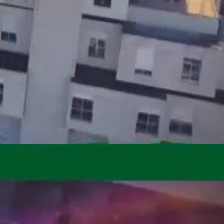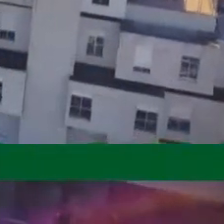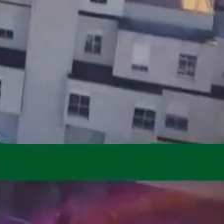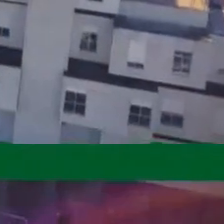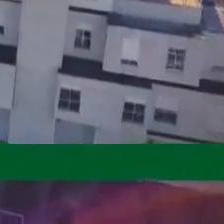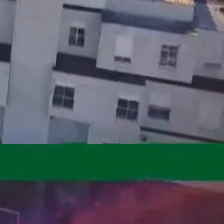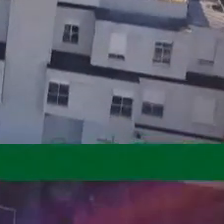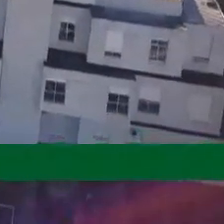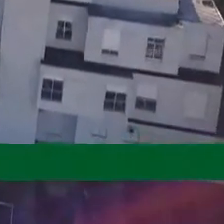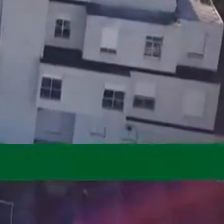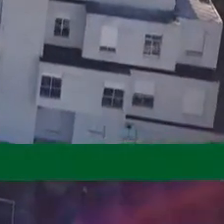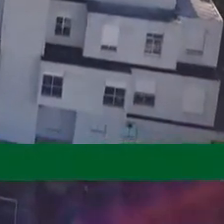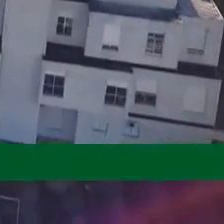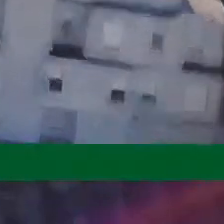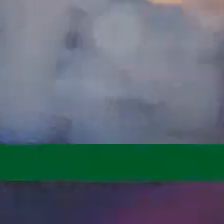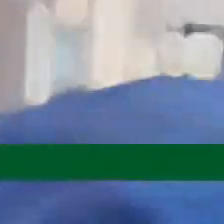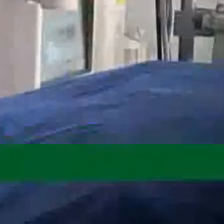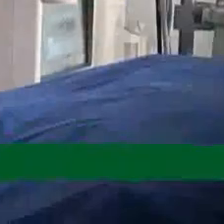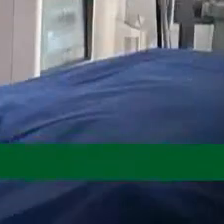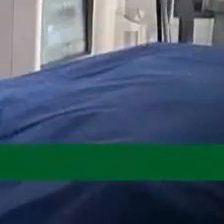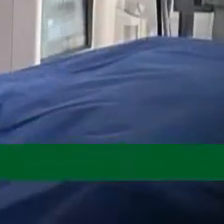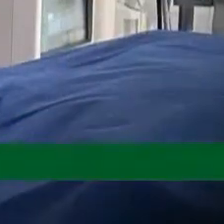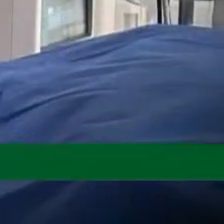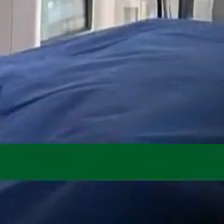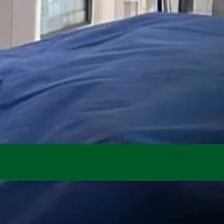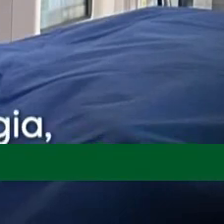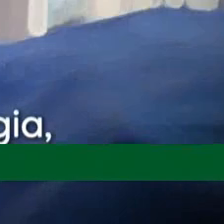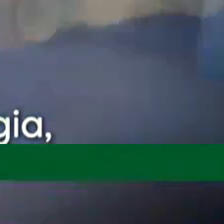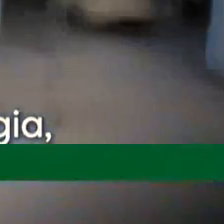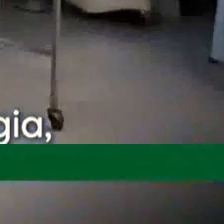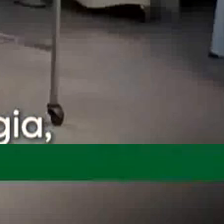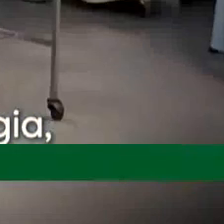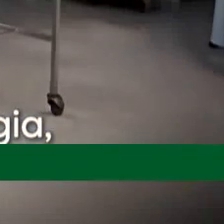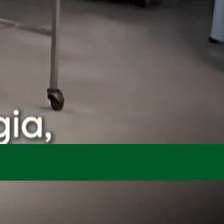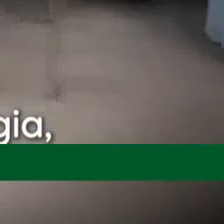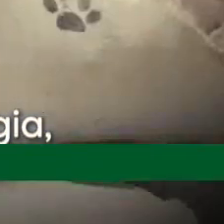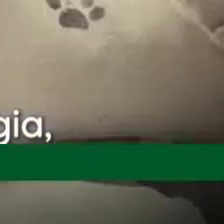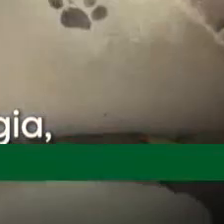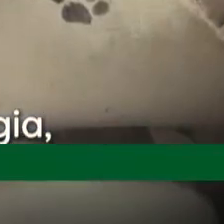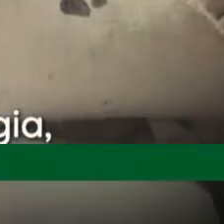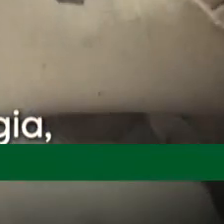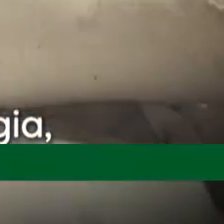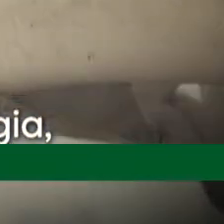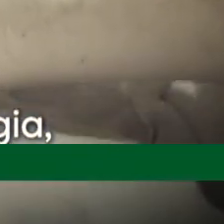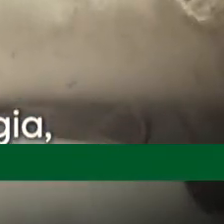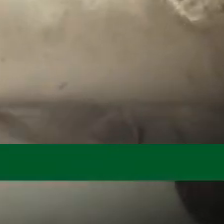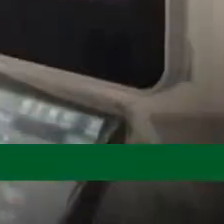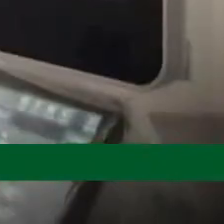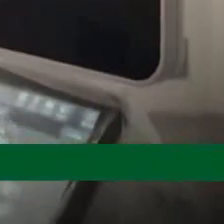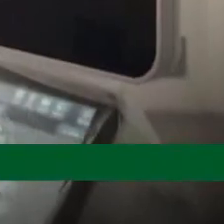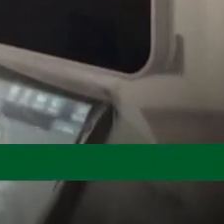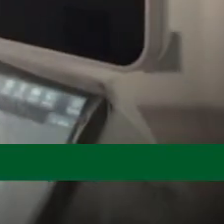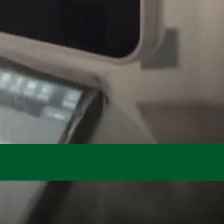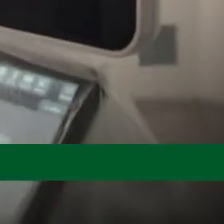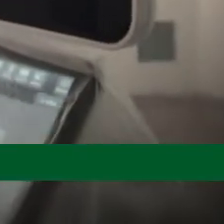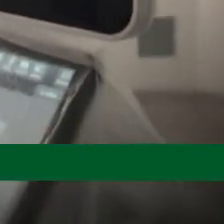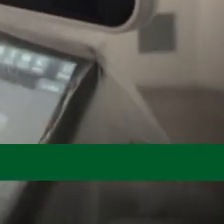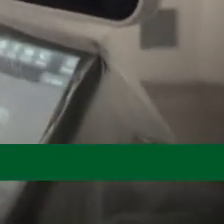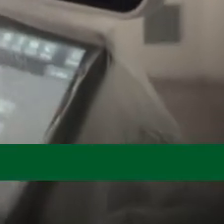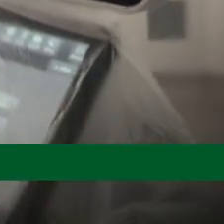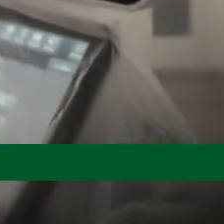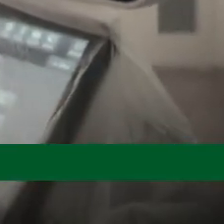Catarina. Os serviços de alta complexidade do HRO incluem as áreas de ortopedia e traumatologia,